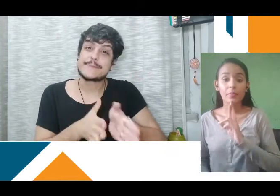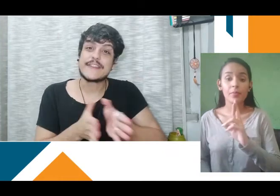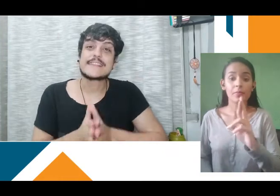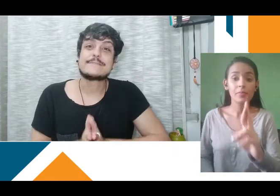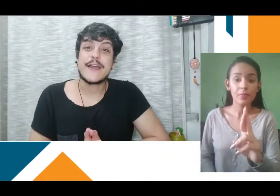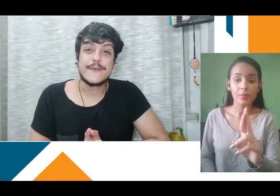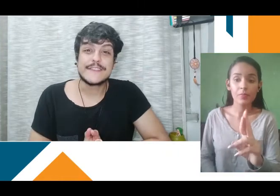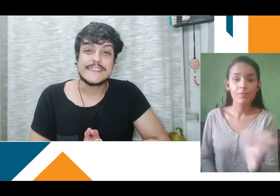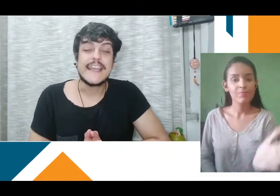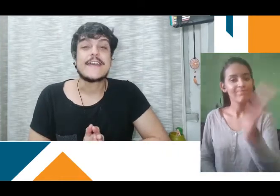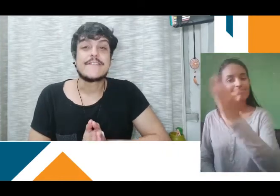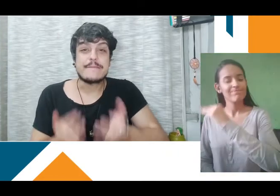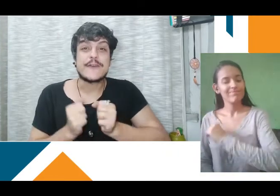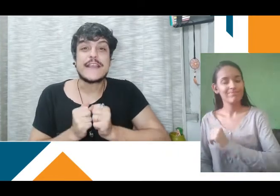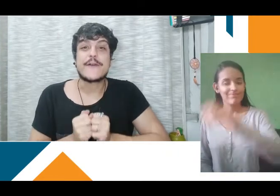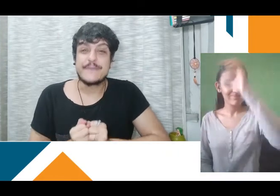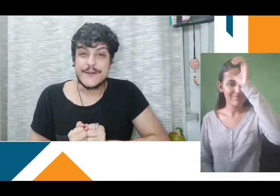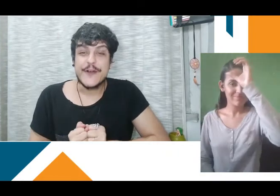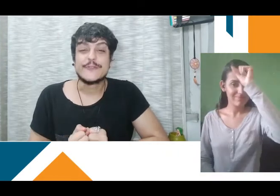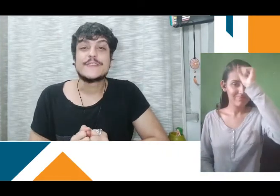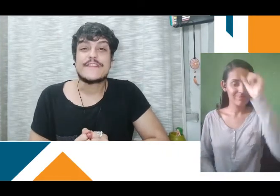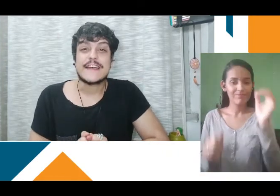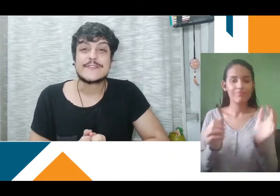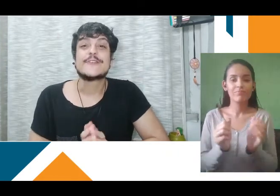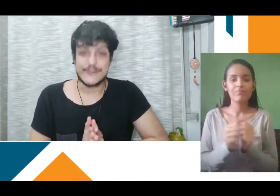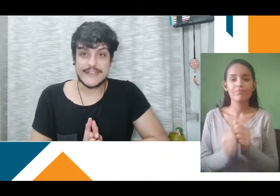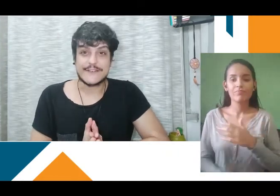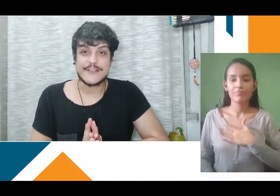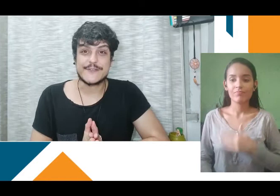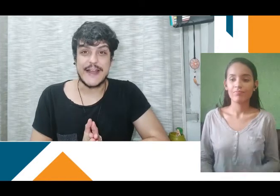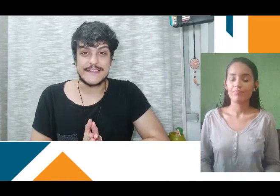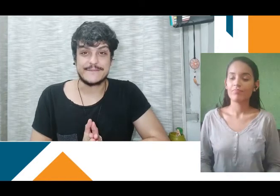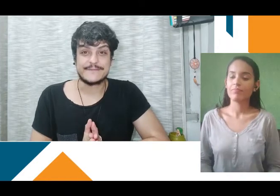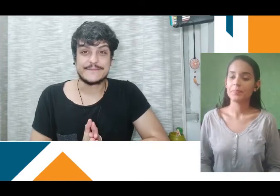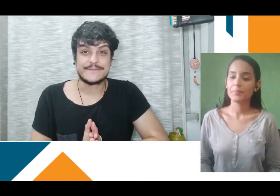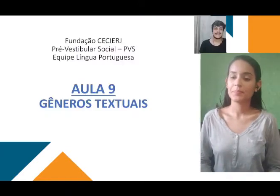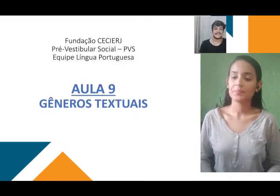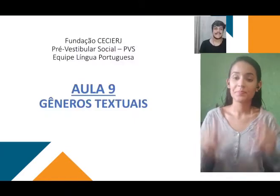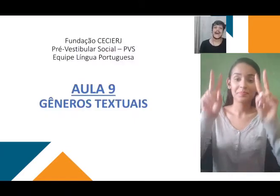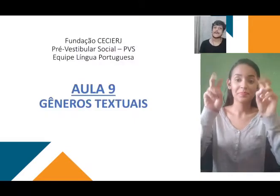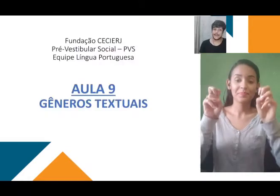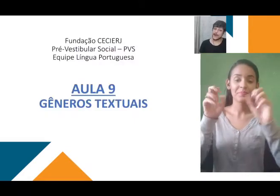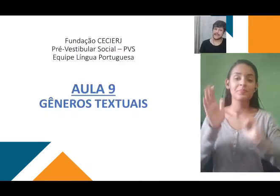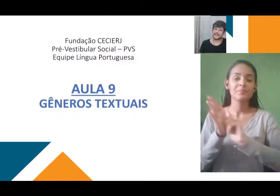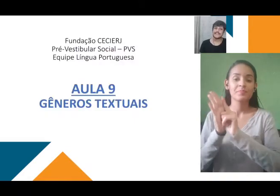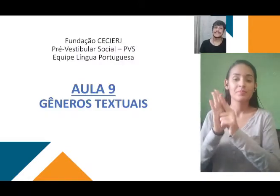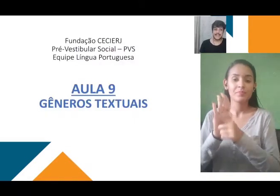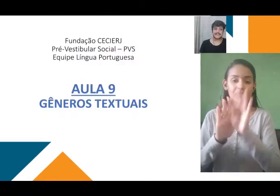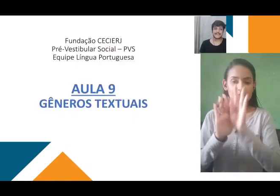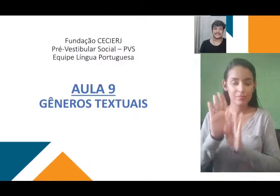para responder essas perguntas, vem mergulhar comigo no universo dos gêneros textuais. Aula